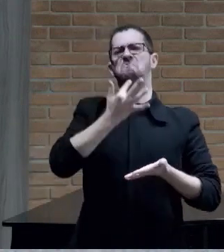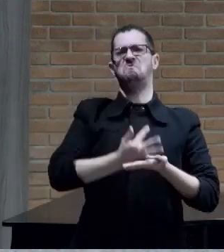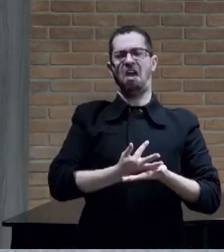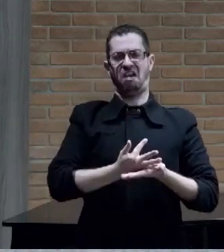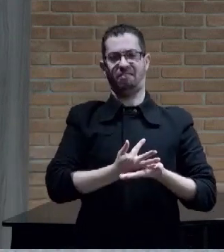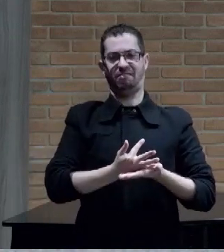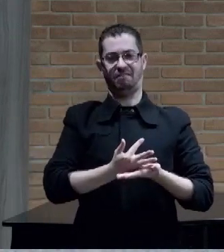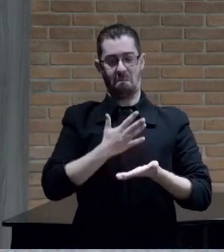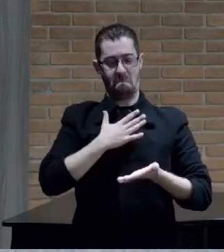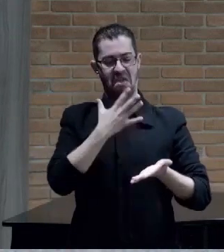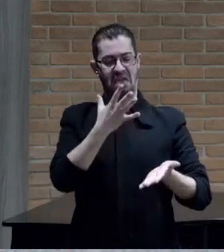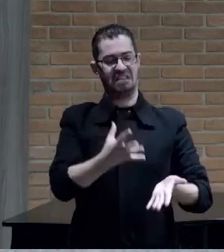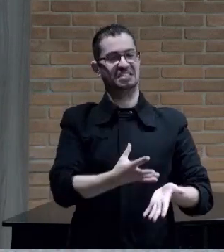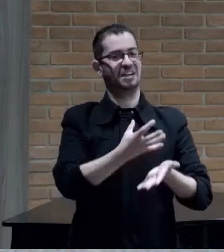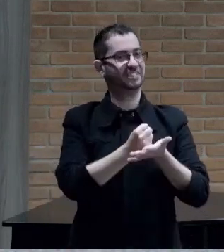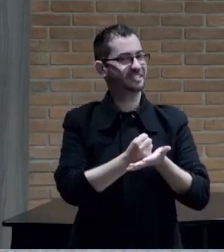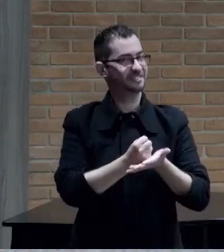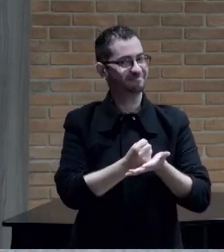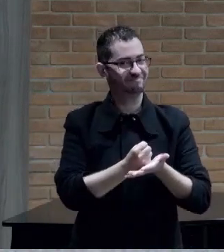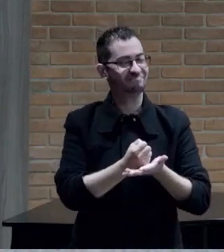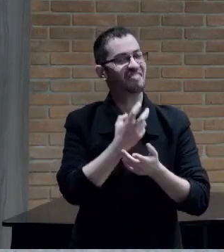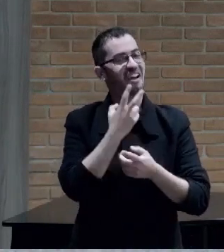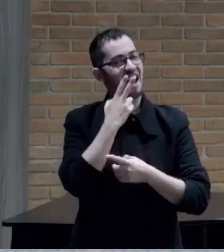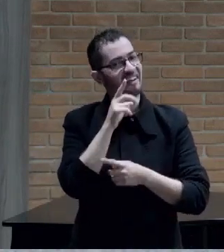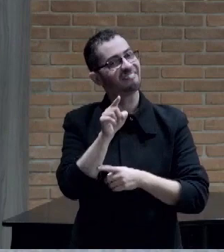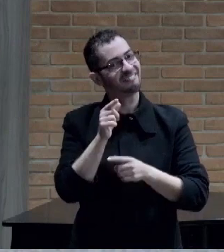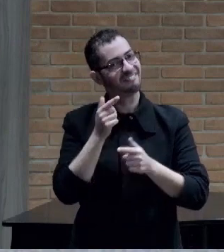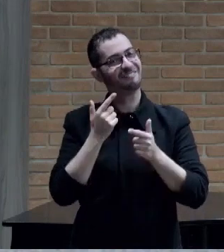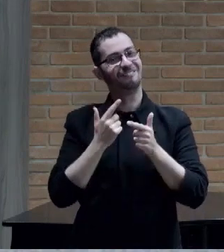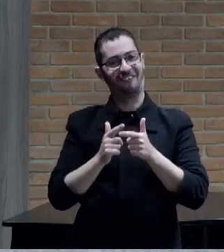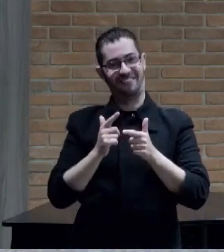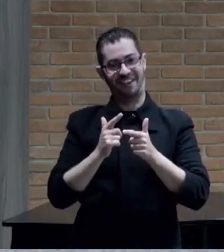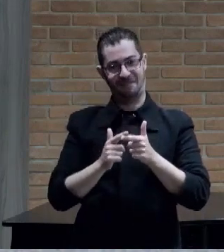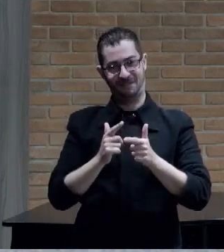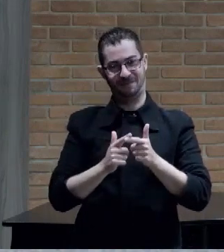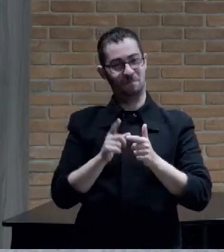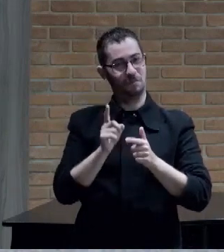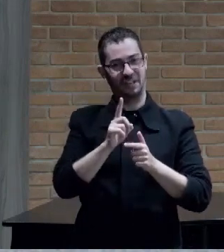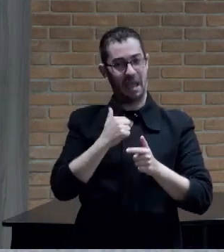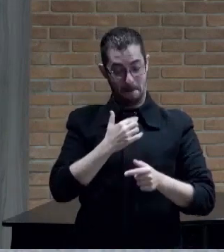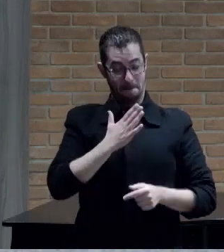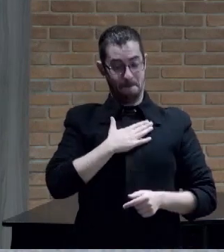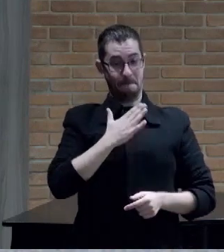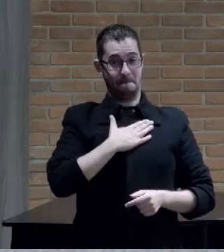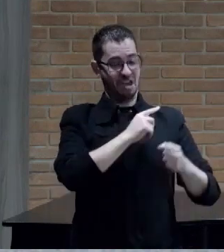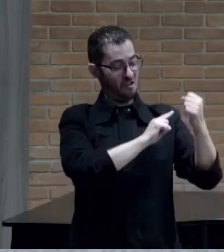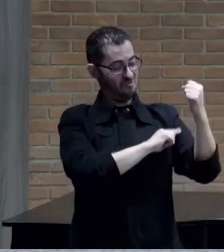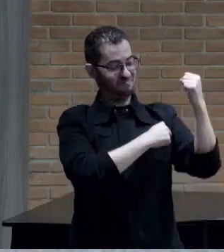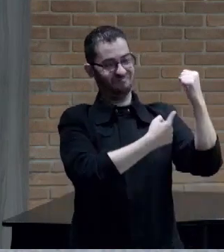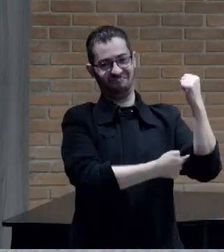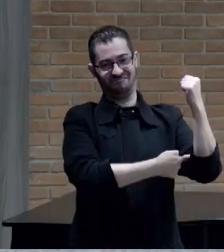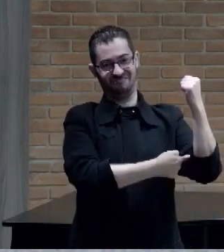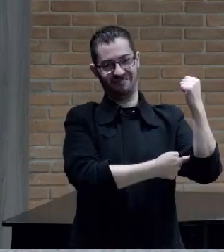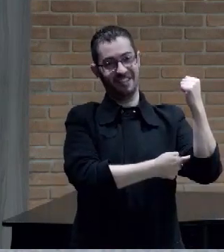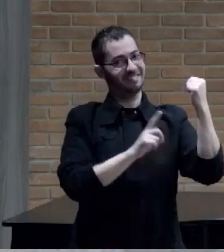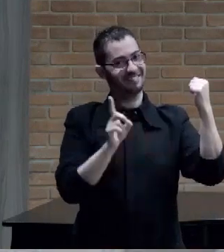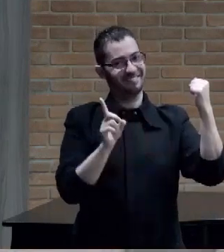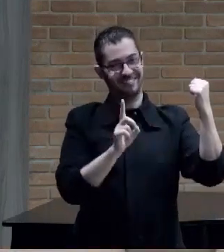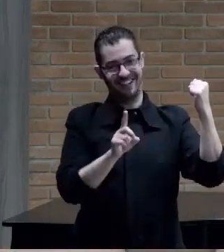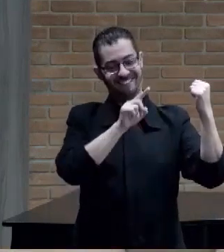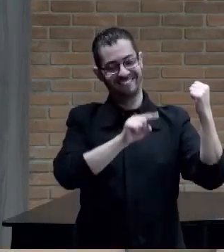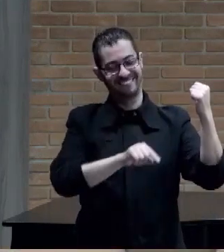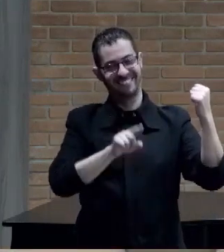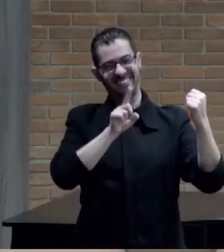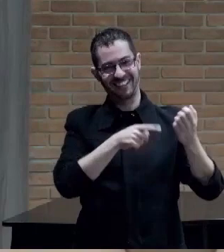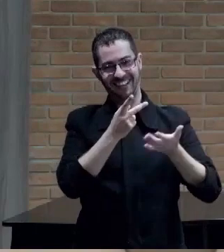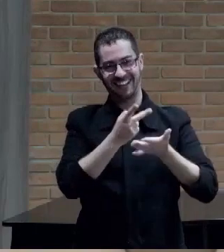experiência. É porque ela não vem de Deus. Não é a fé do homem que dá ao